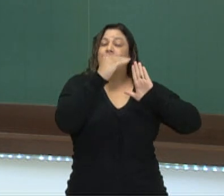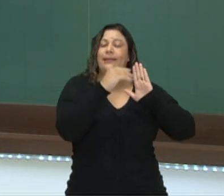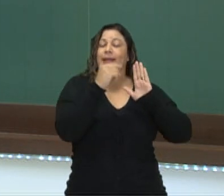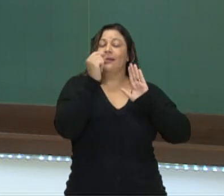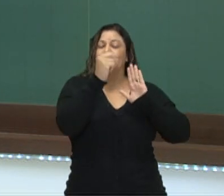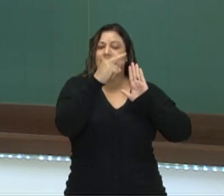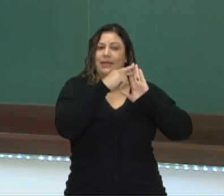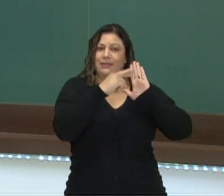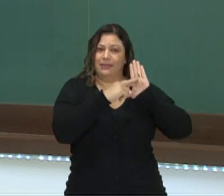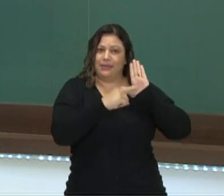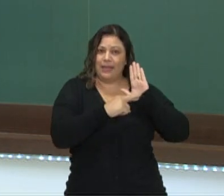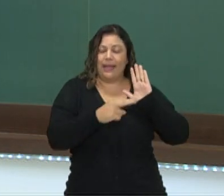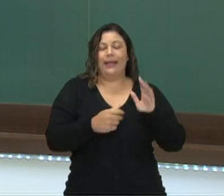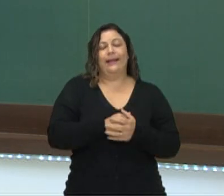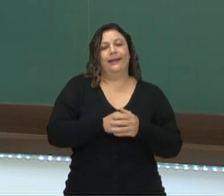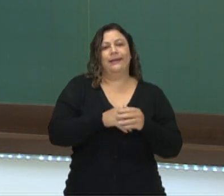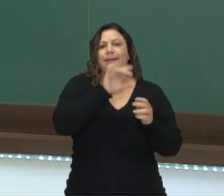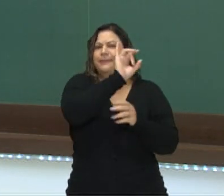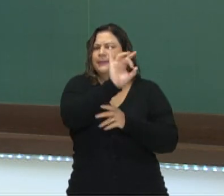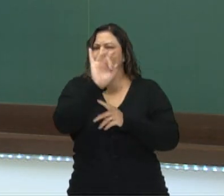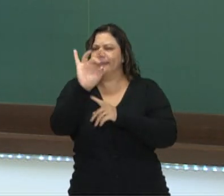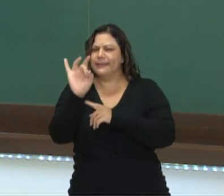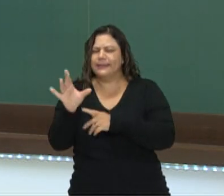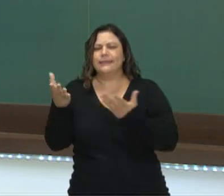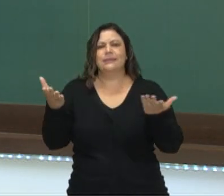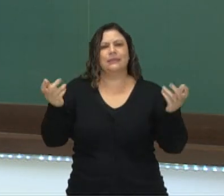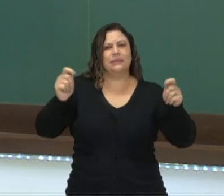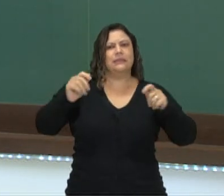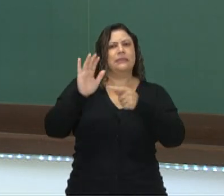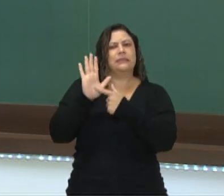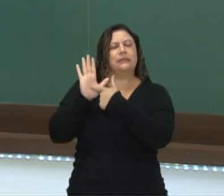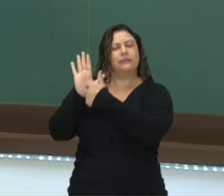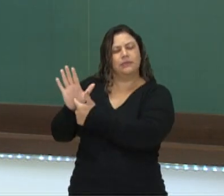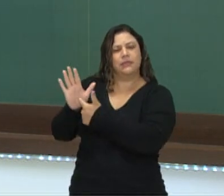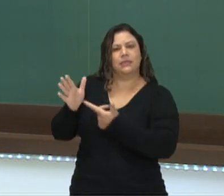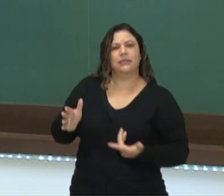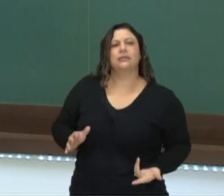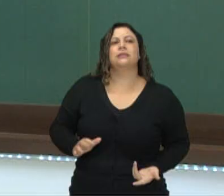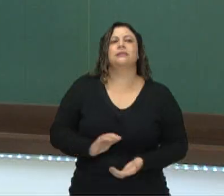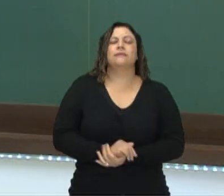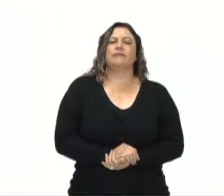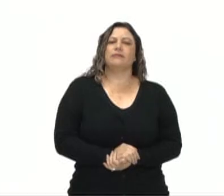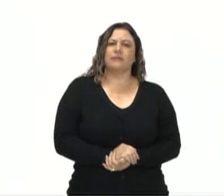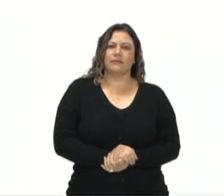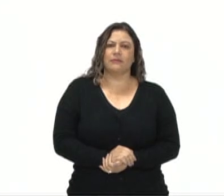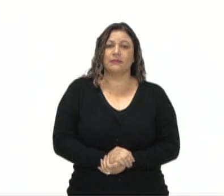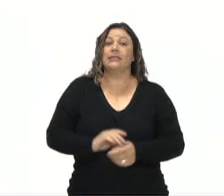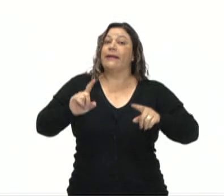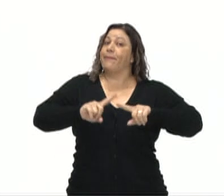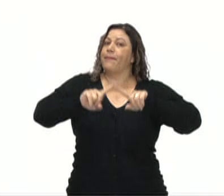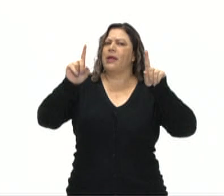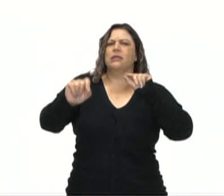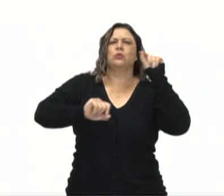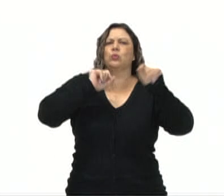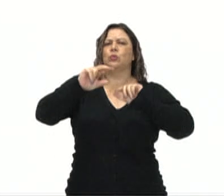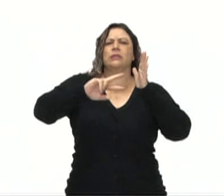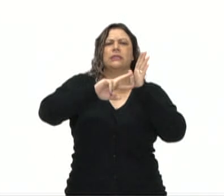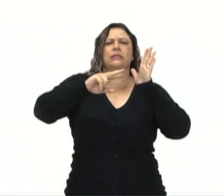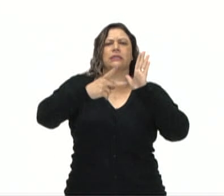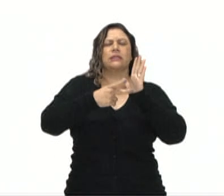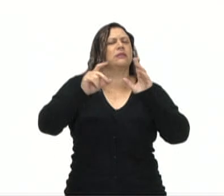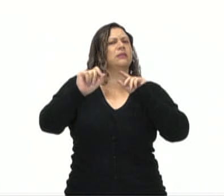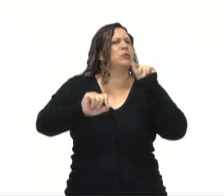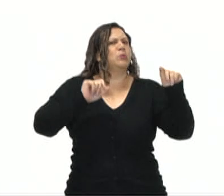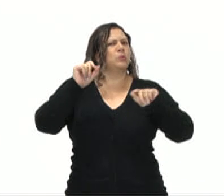para resolver cada operação que aparece na expressão. A gente vai retomar isso, tá? Mas o que significa? O que é